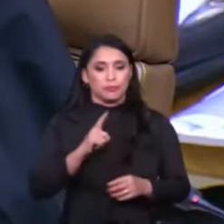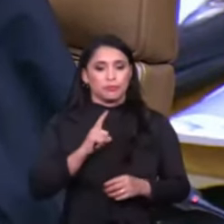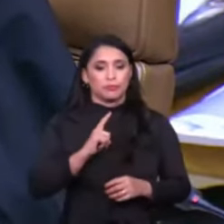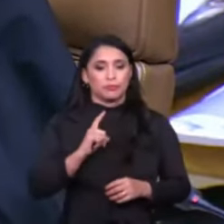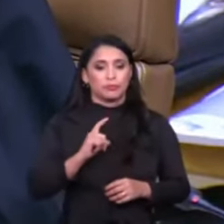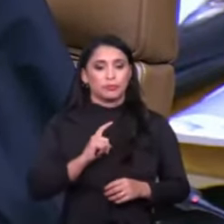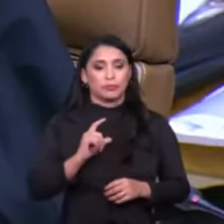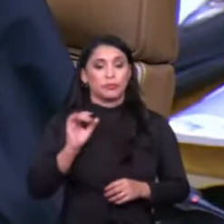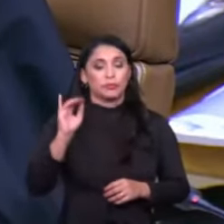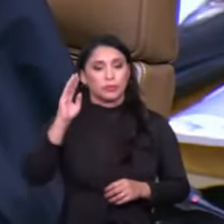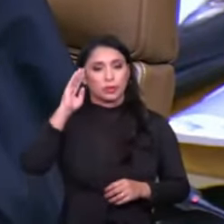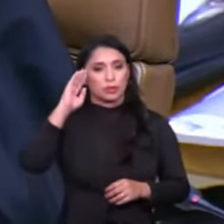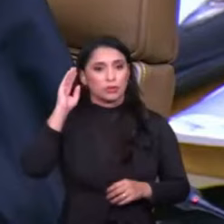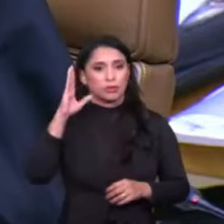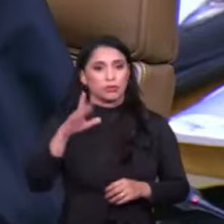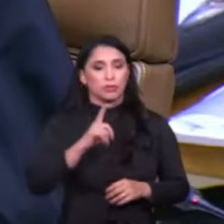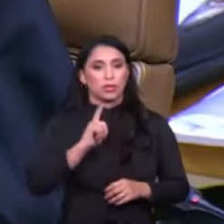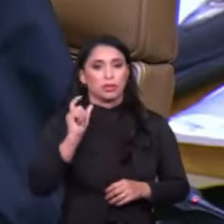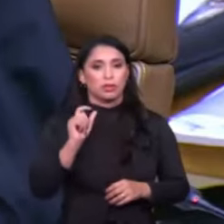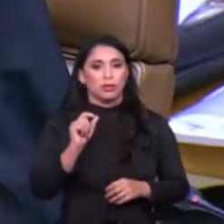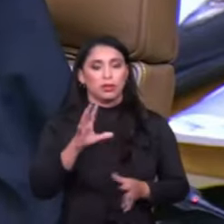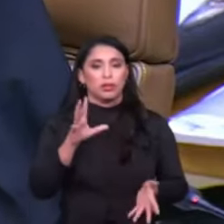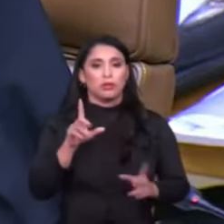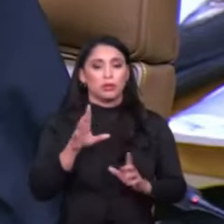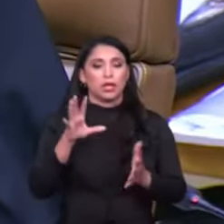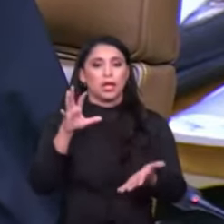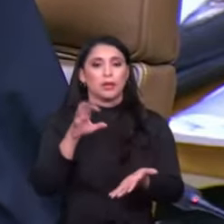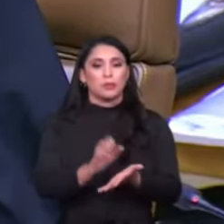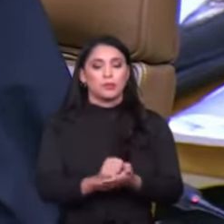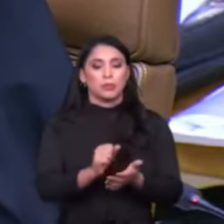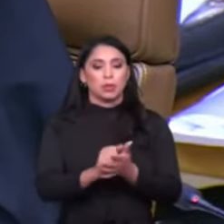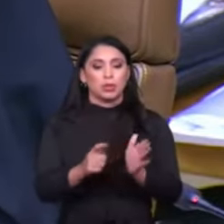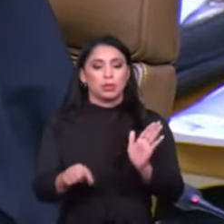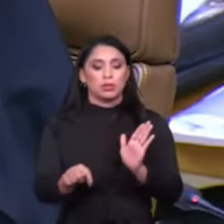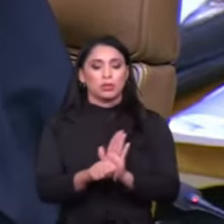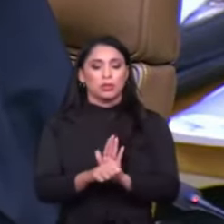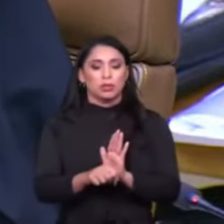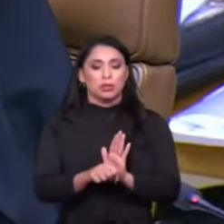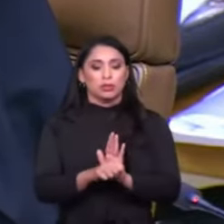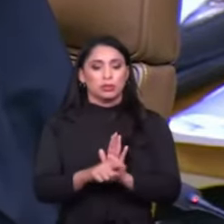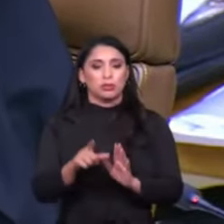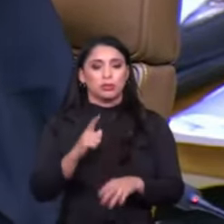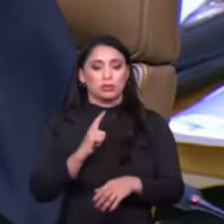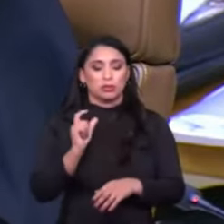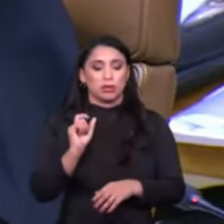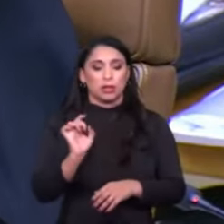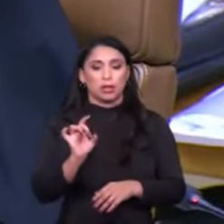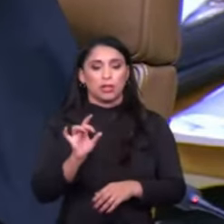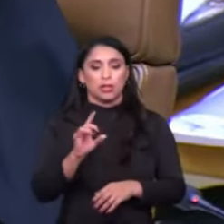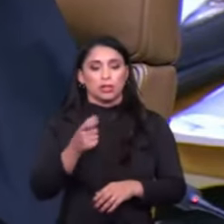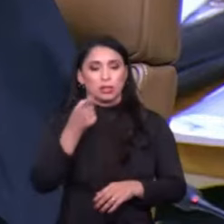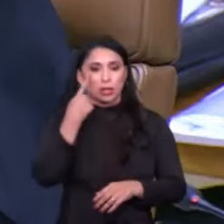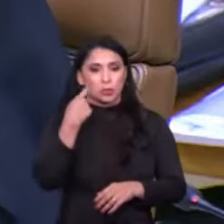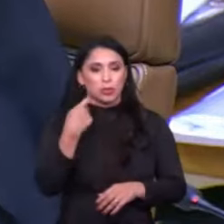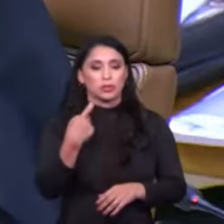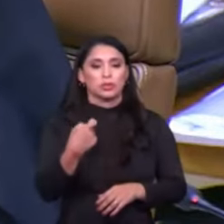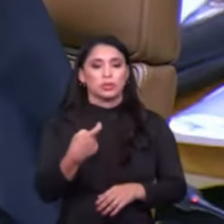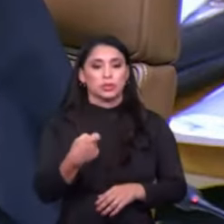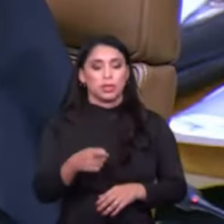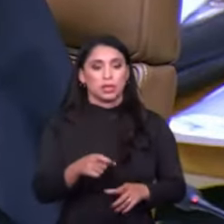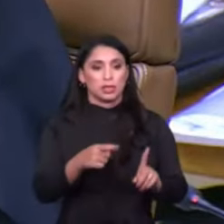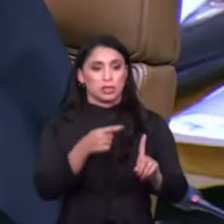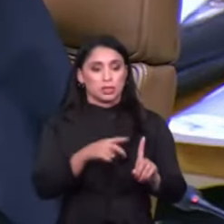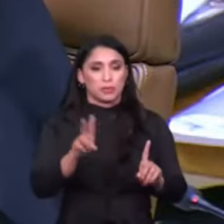do recorrente está em defender que a posse e uso de drogas em si constitui ato circunscrito apenas aos interesses privados do próprio